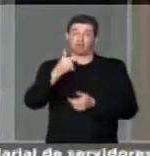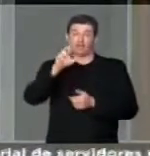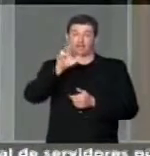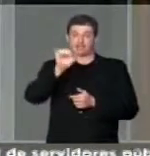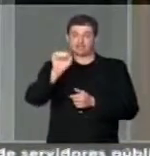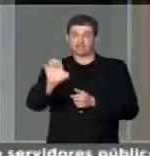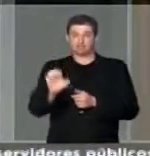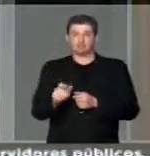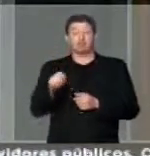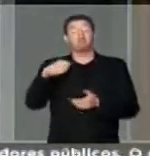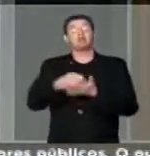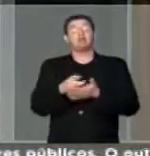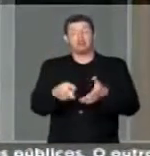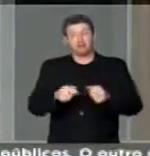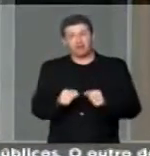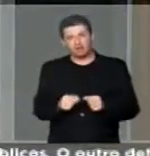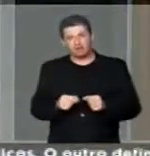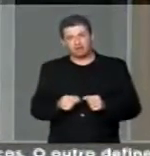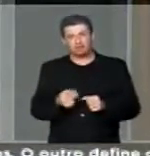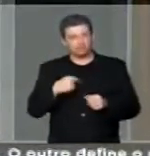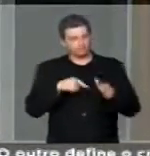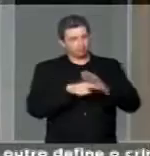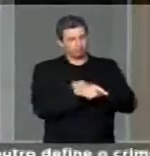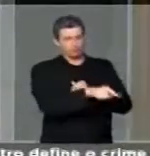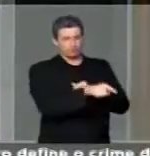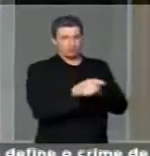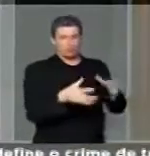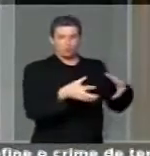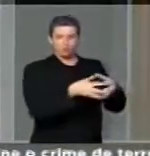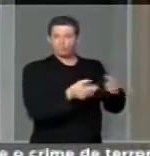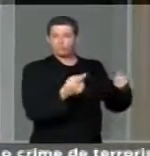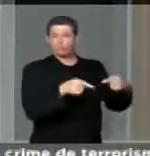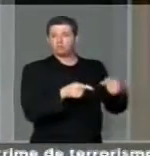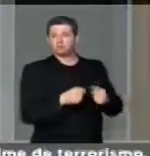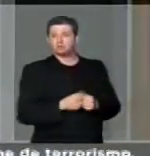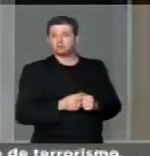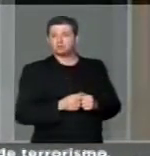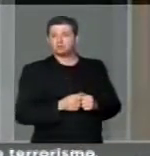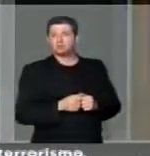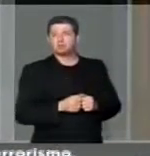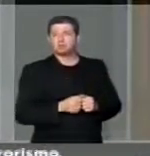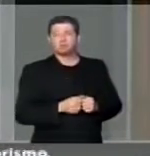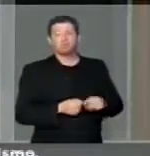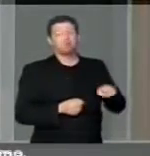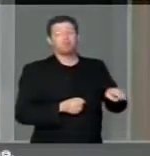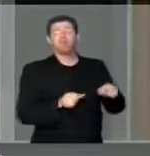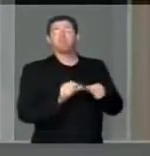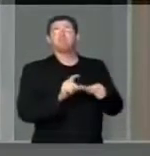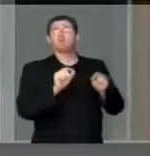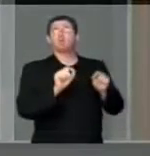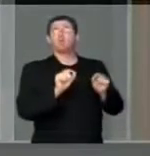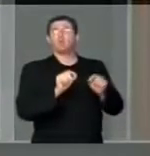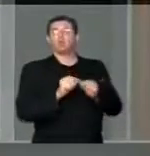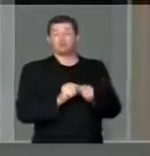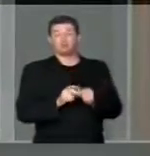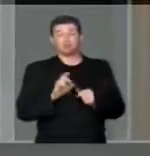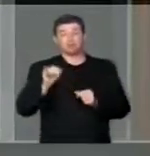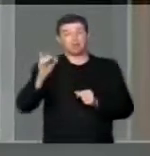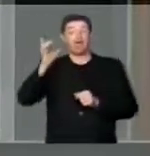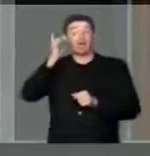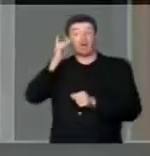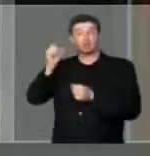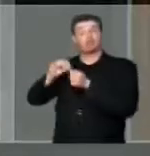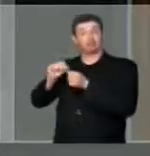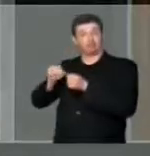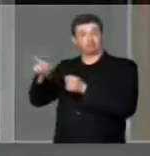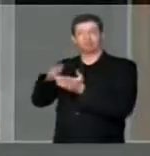que tem que pagar a conta. Então, eu pergunto para a oposição de direita e quero dizer: o que vocês fariam no lugar do que a Dilma está